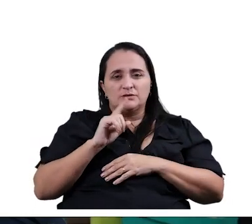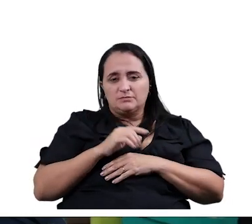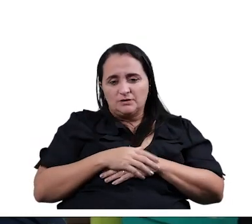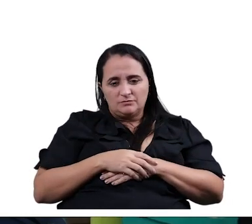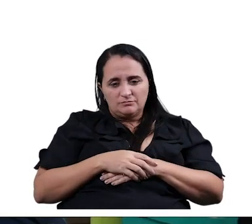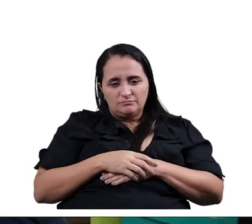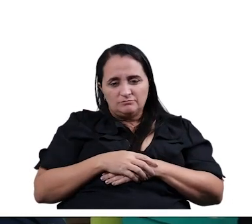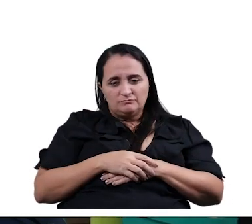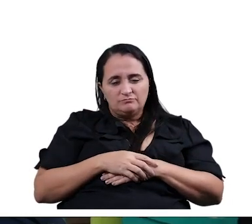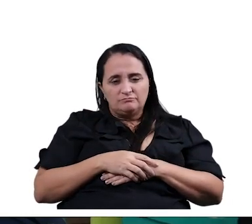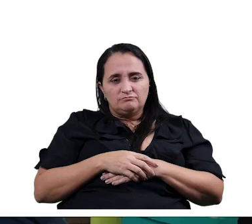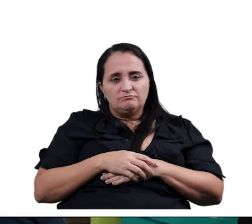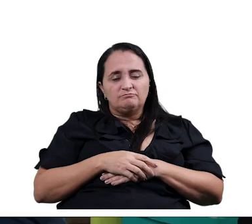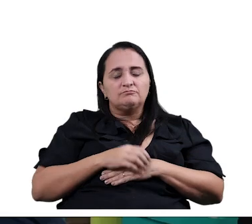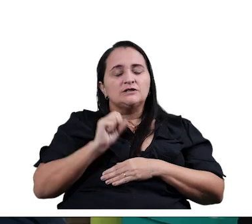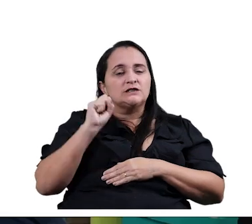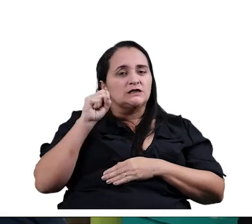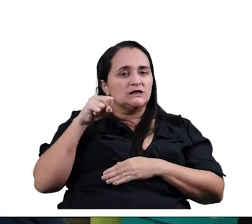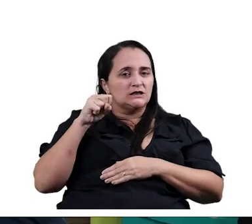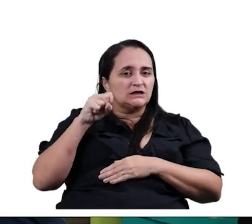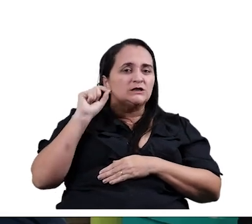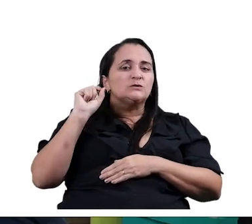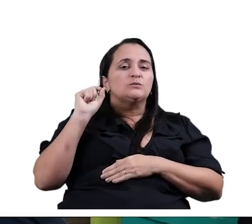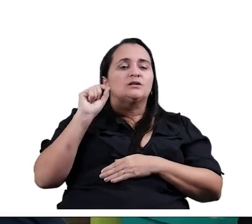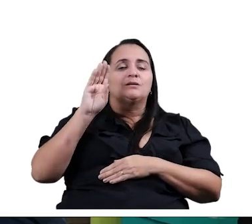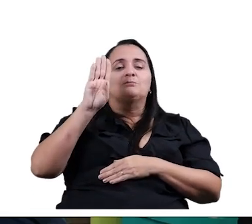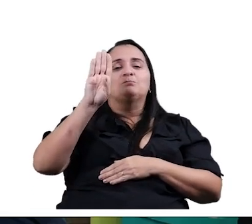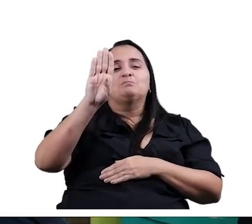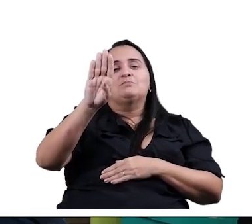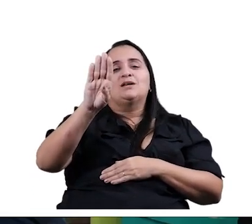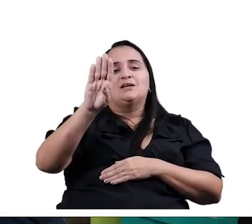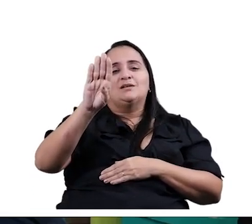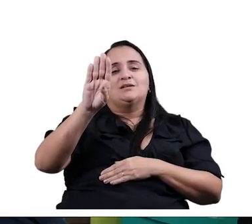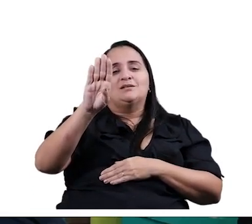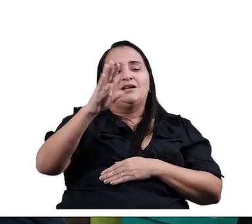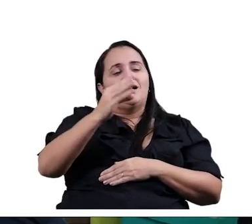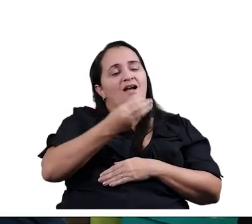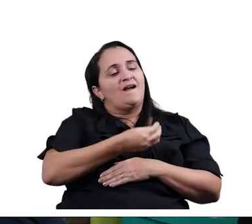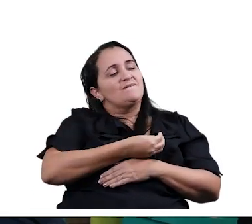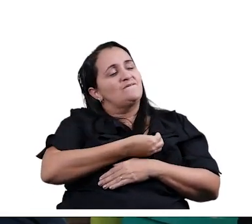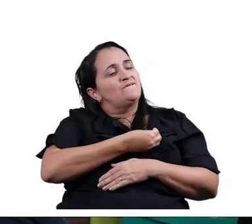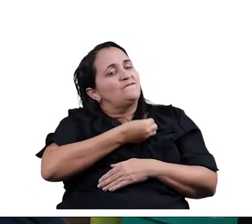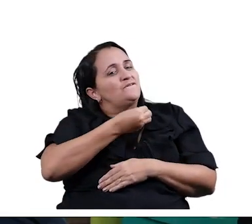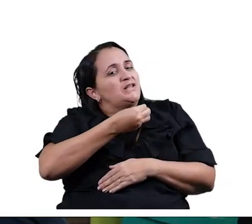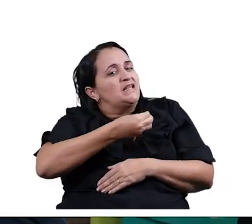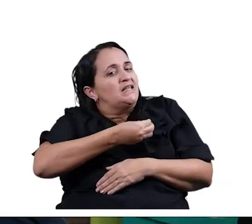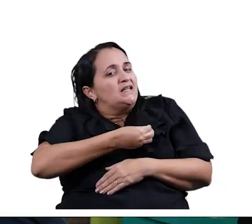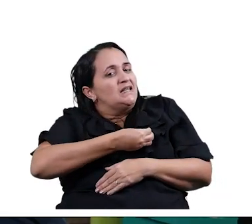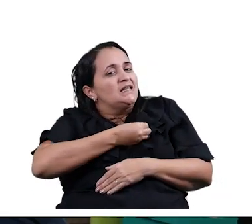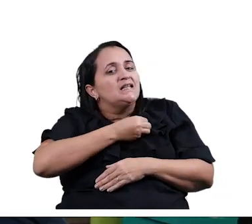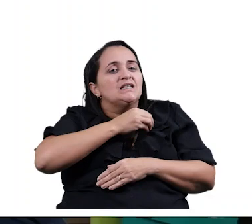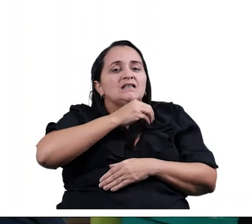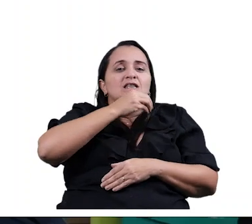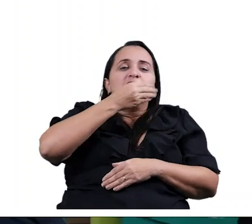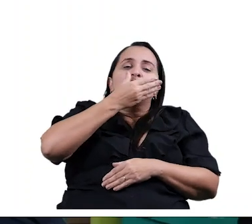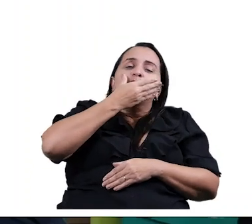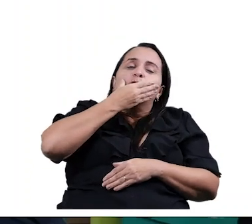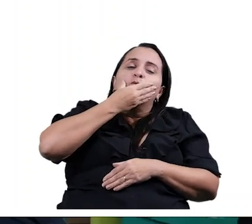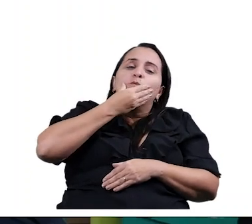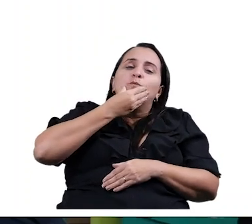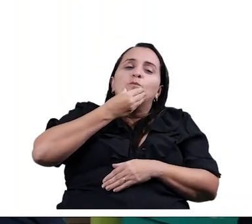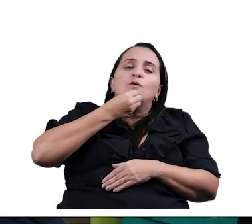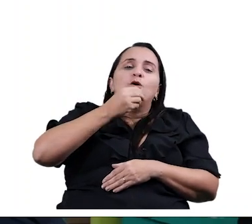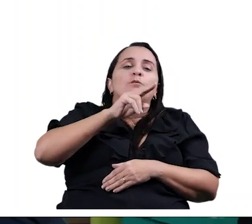do texto. O assunto principal, sim, é letra B, a vida de Oscar, recordista